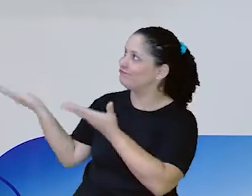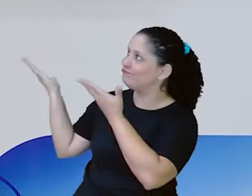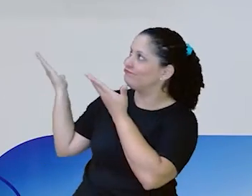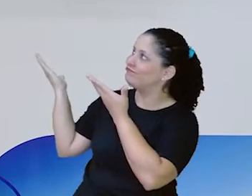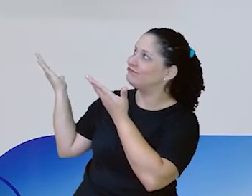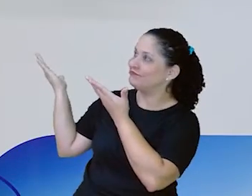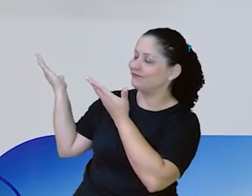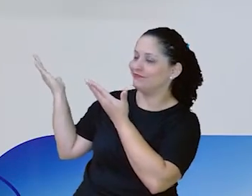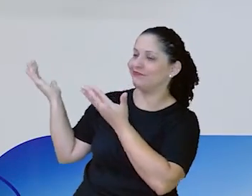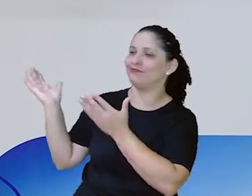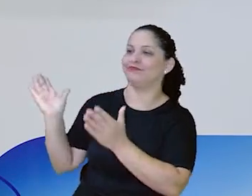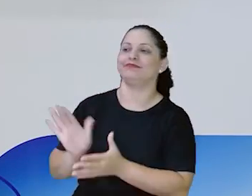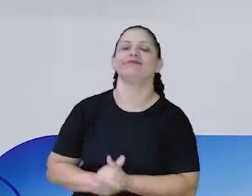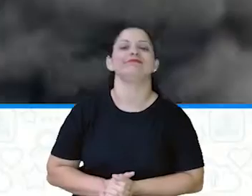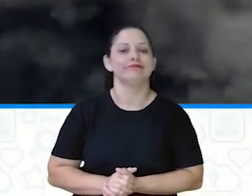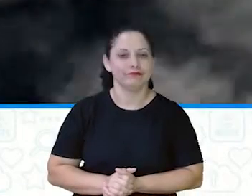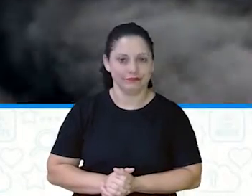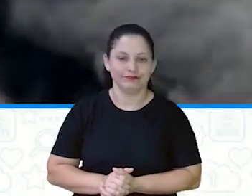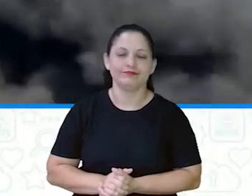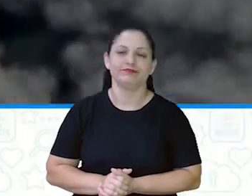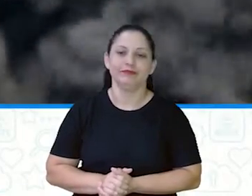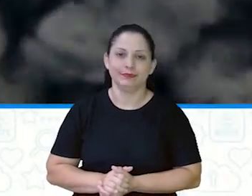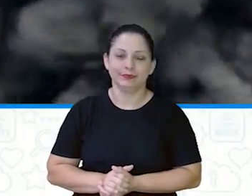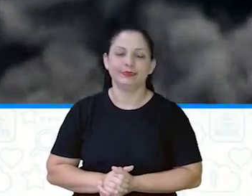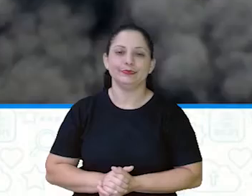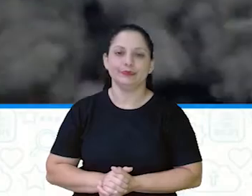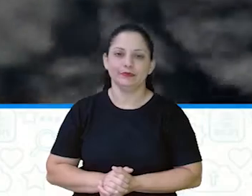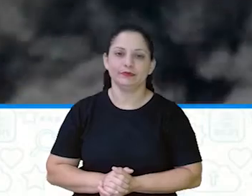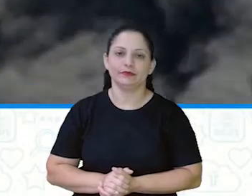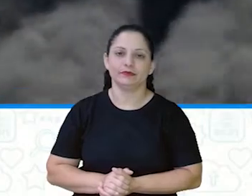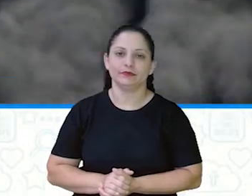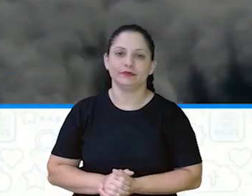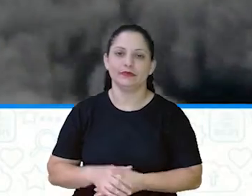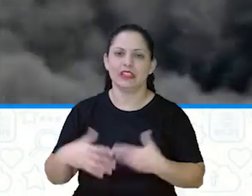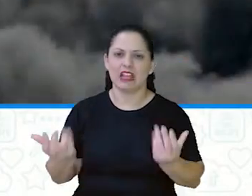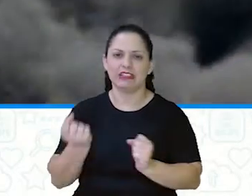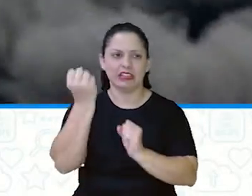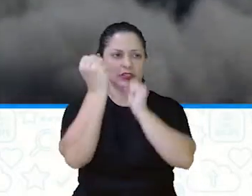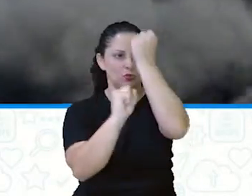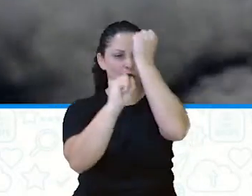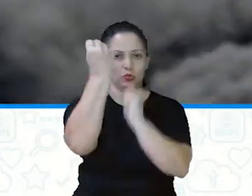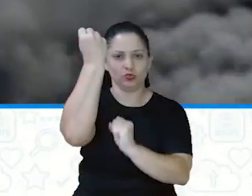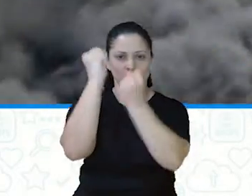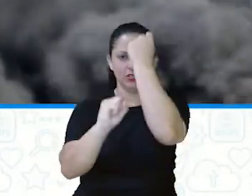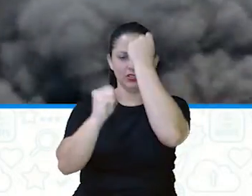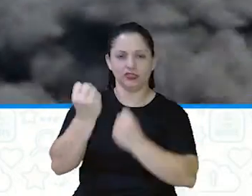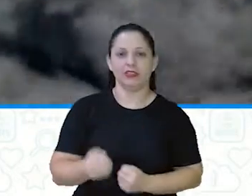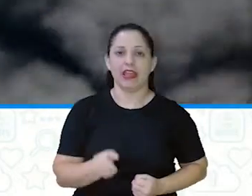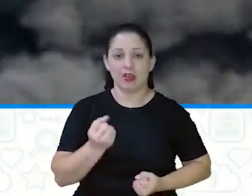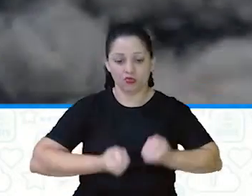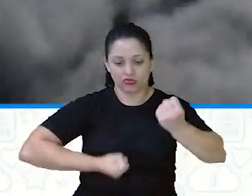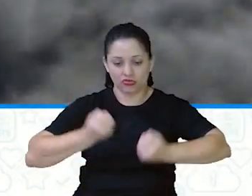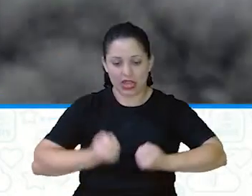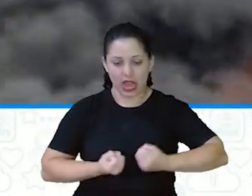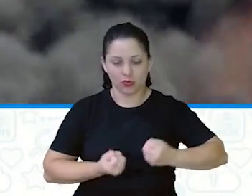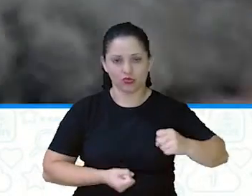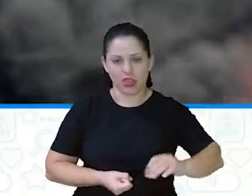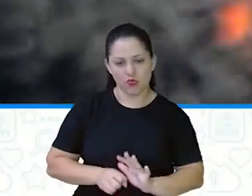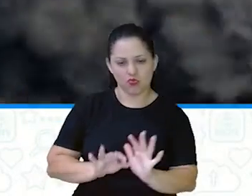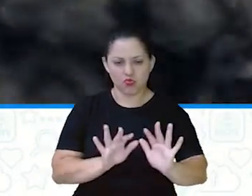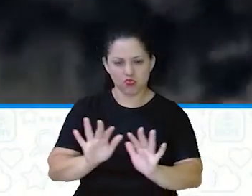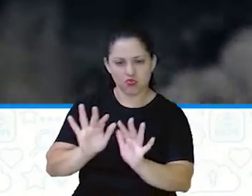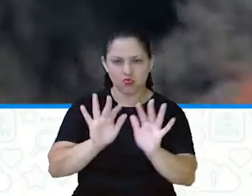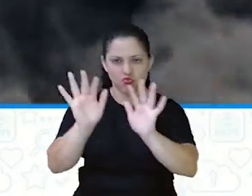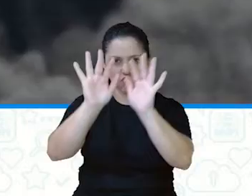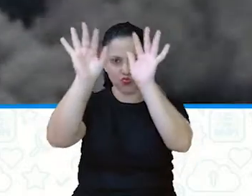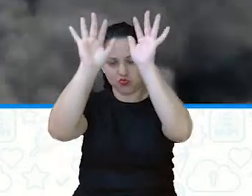como essa que a gente acaba de ver. E aí, indústria, são os carros, são as pessoas que jogam as